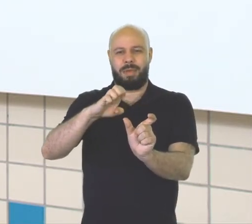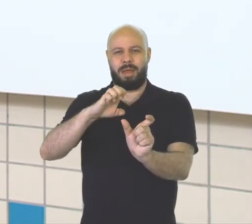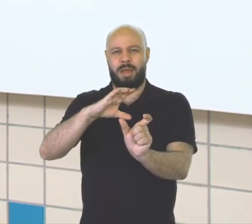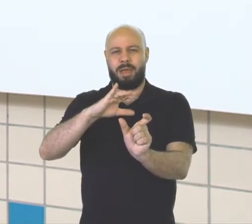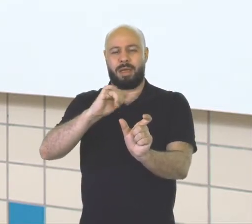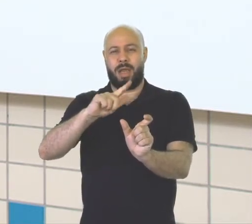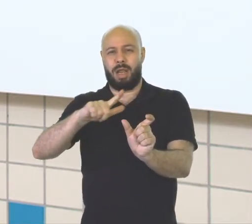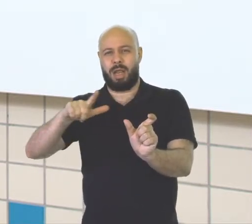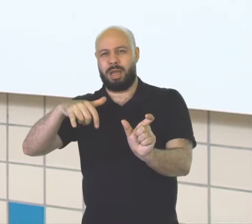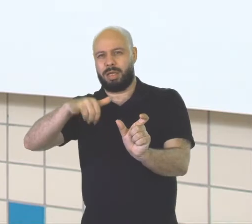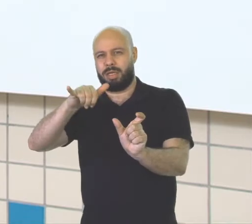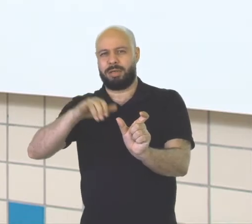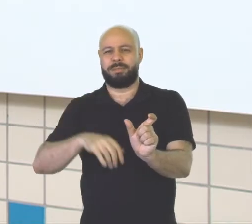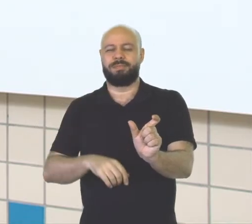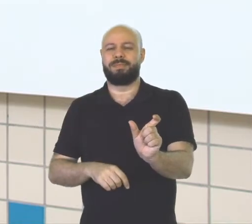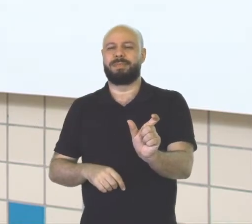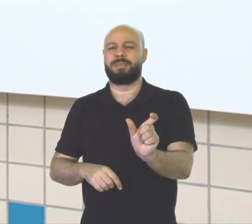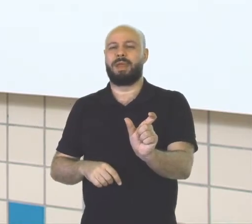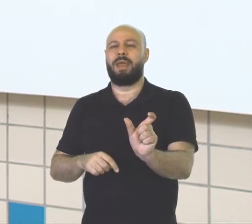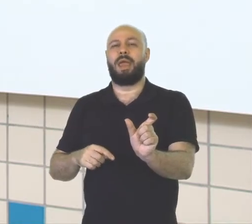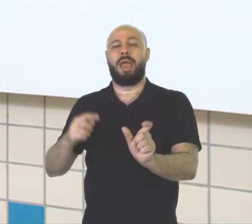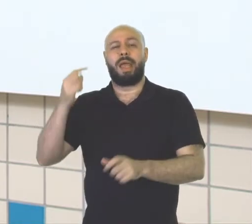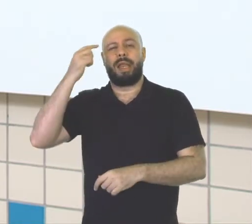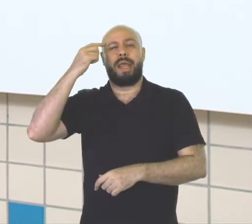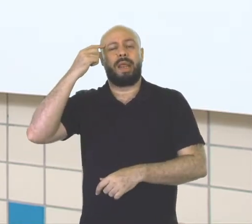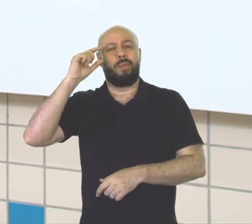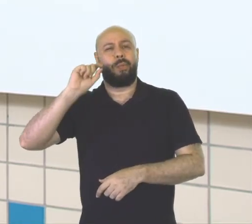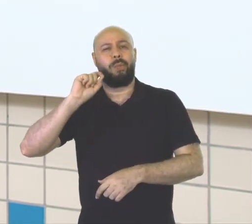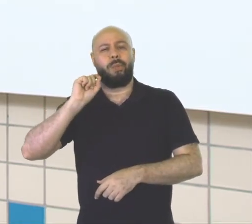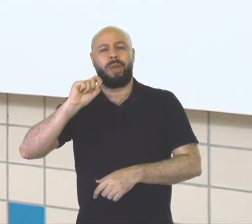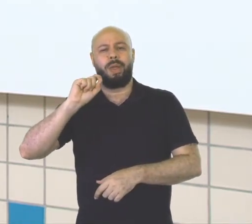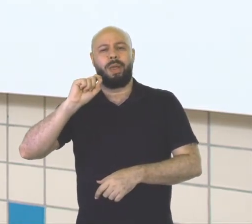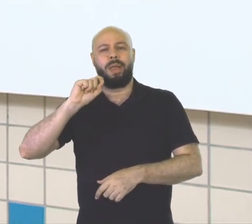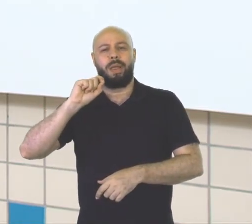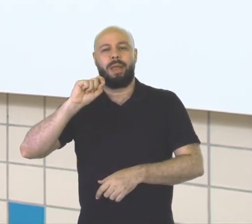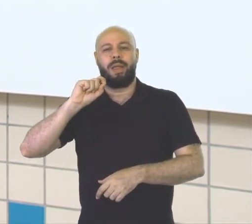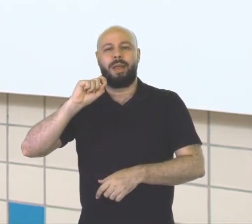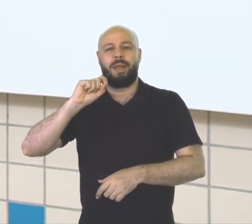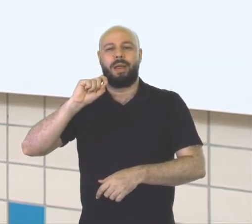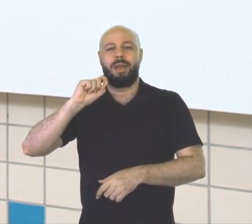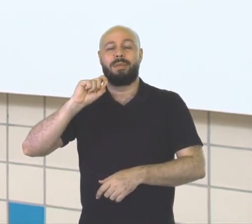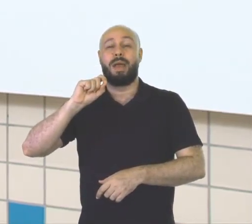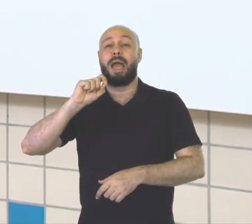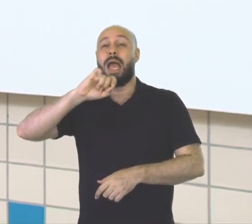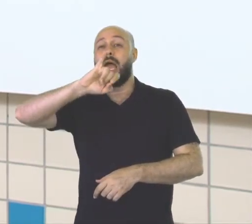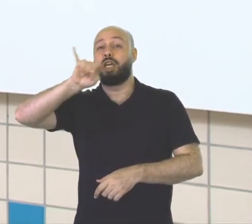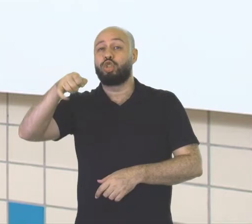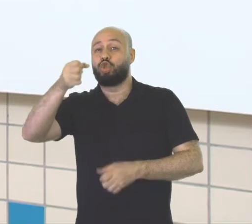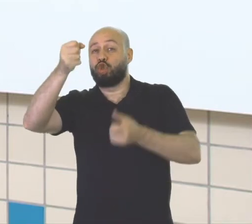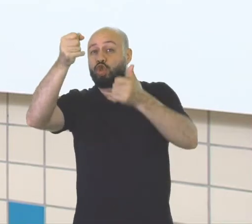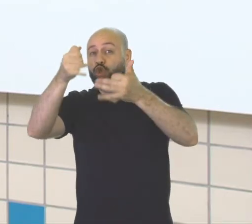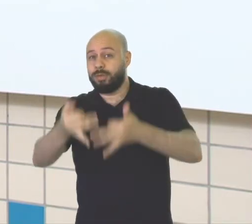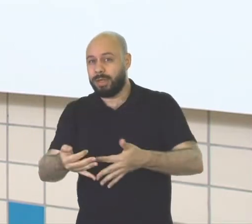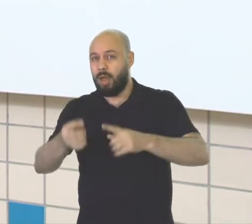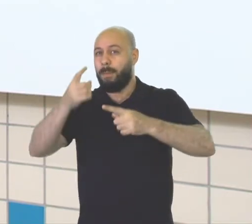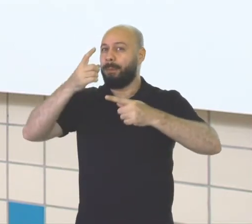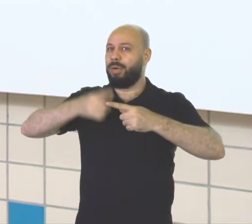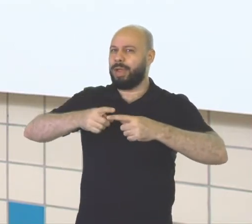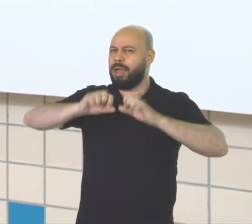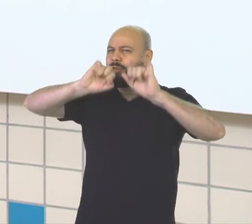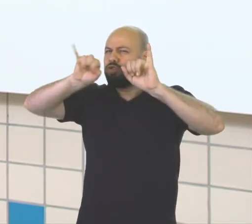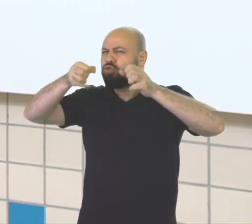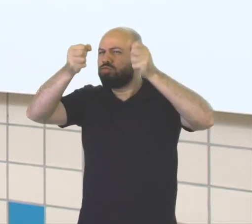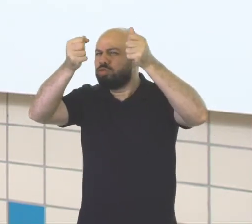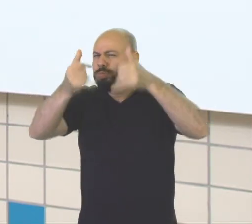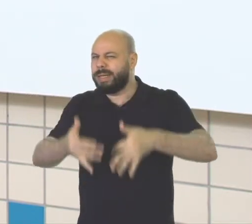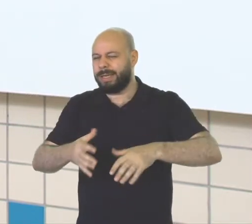caso, vai dar a ideia de uma justificativa, né? Uma